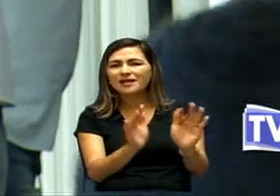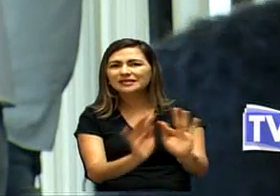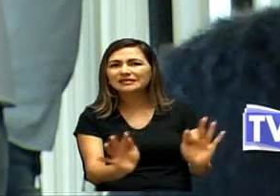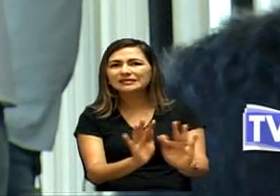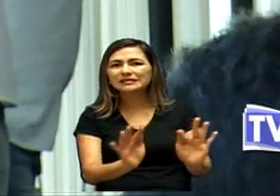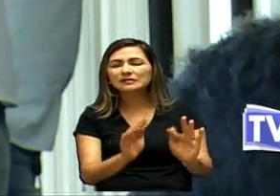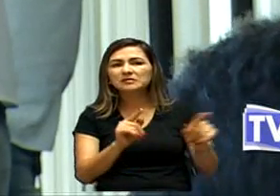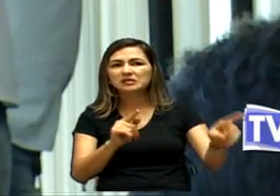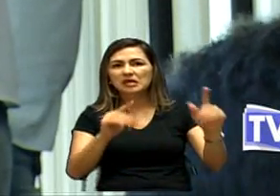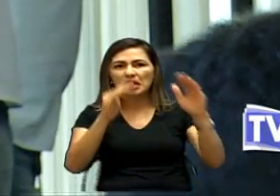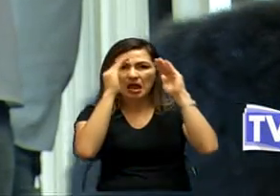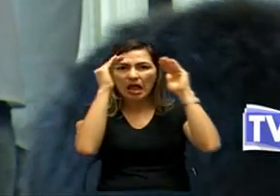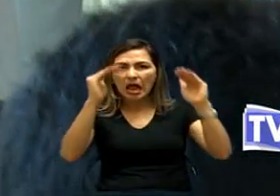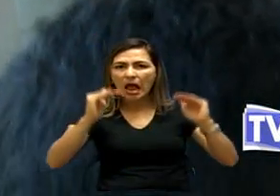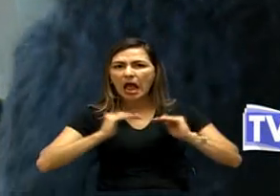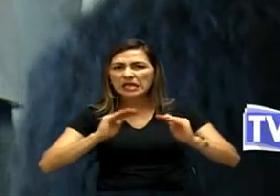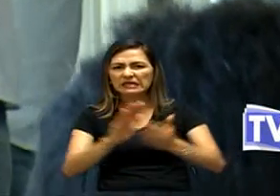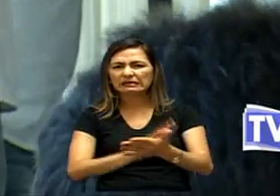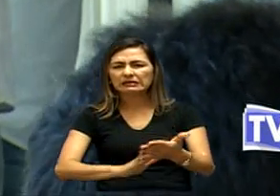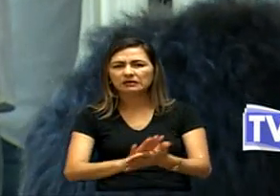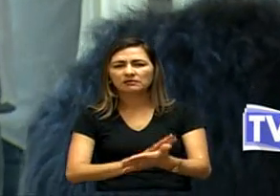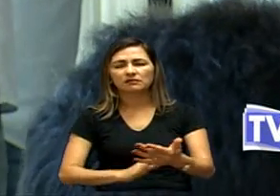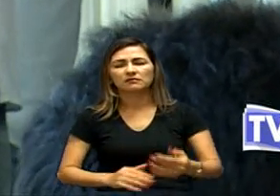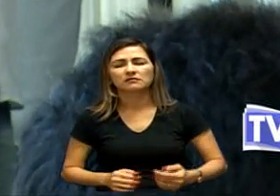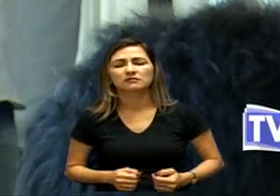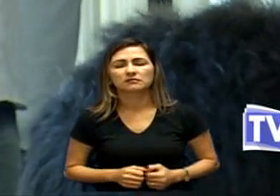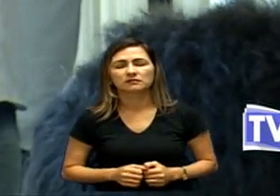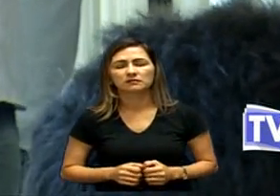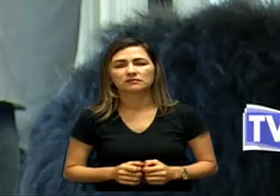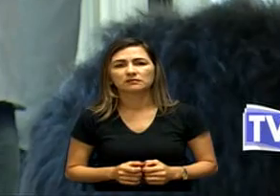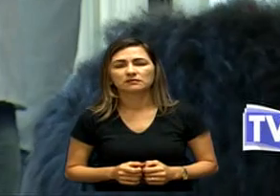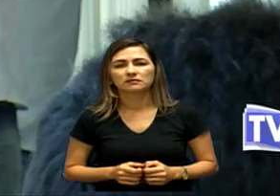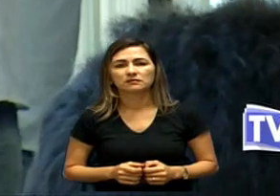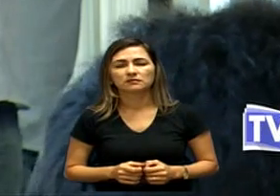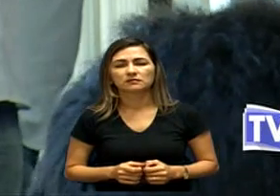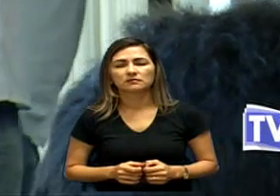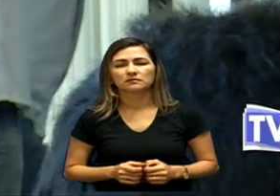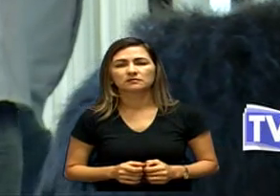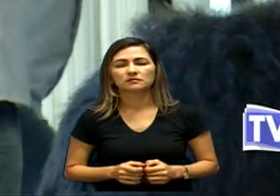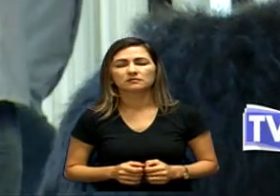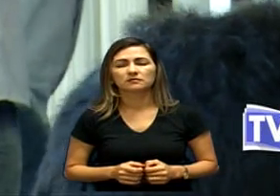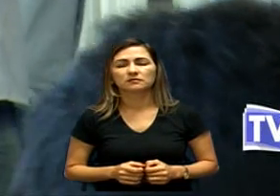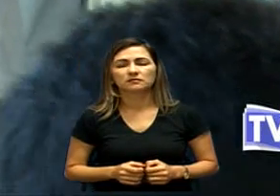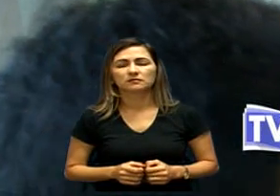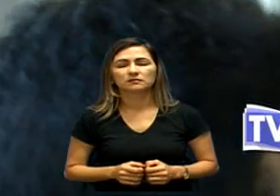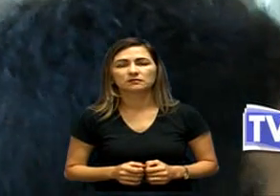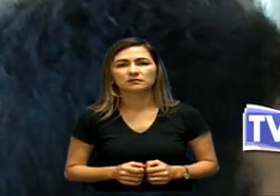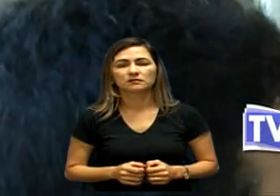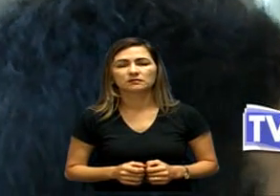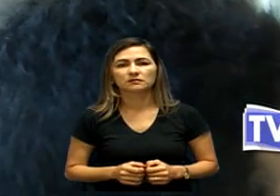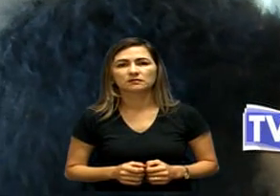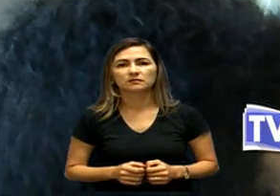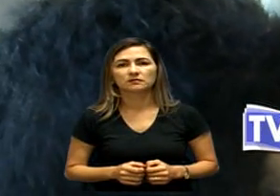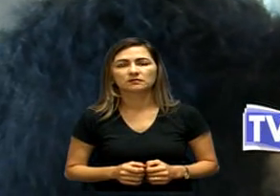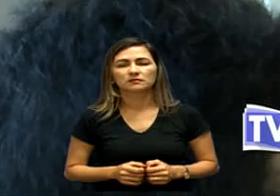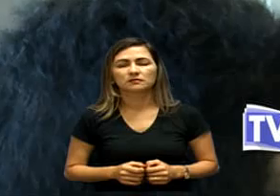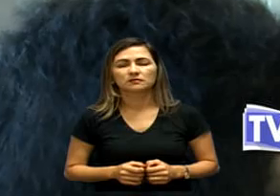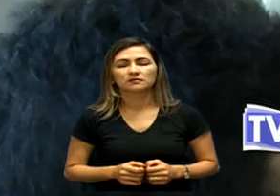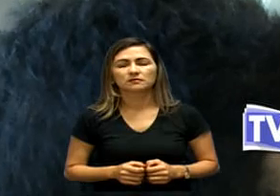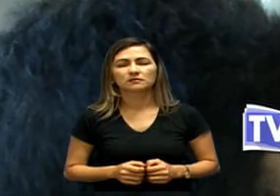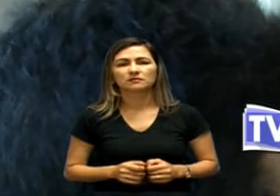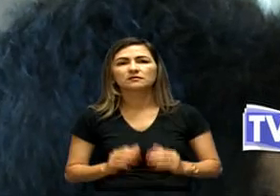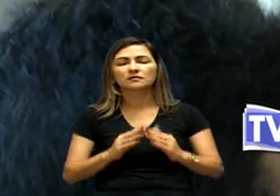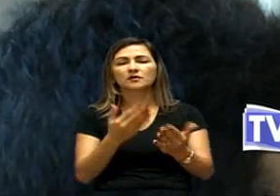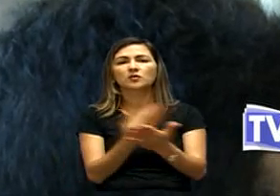né? Nas escolas, vereador Manga, nós temos aí alarmes, muitos alarmes